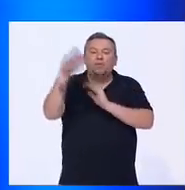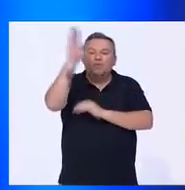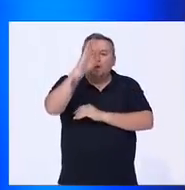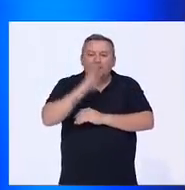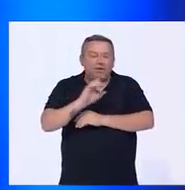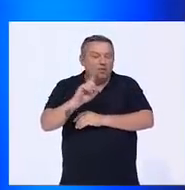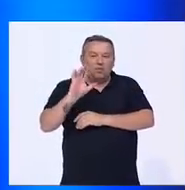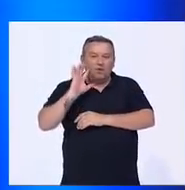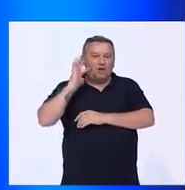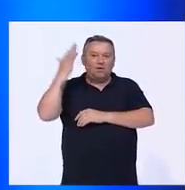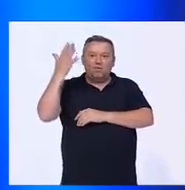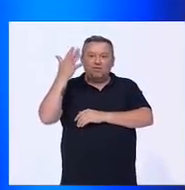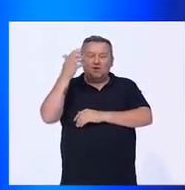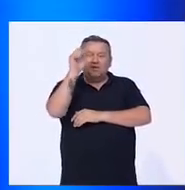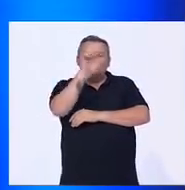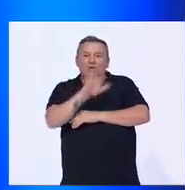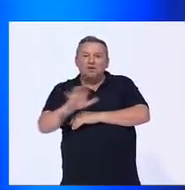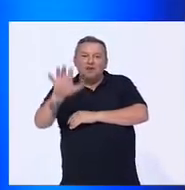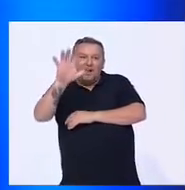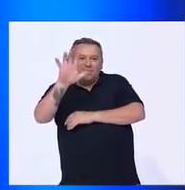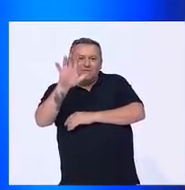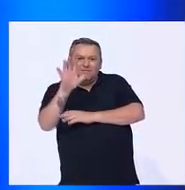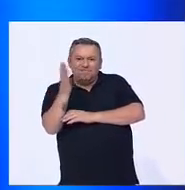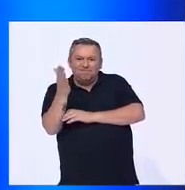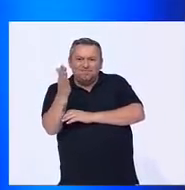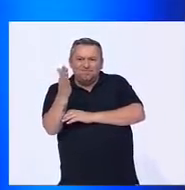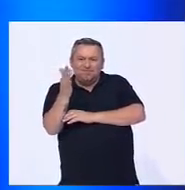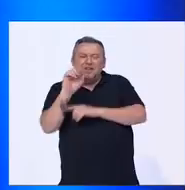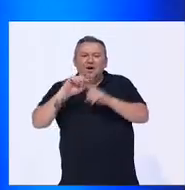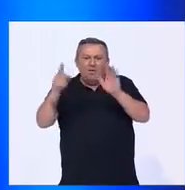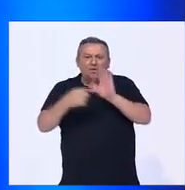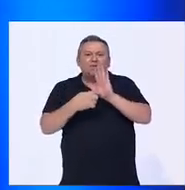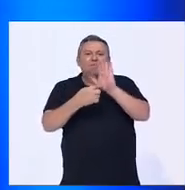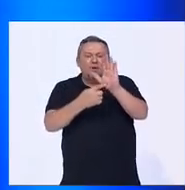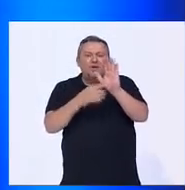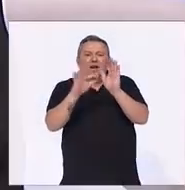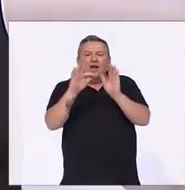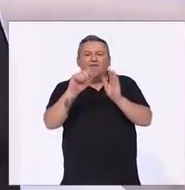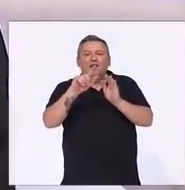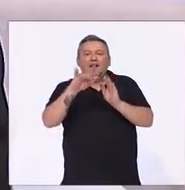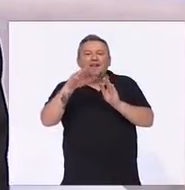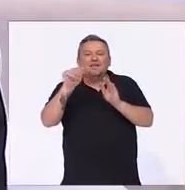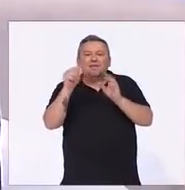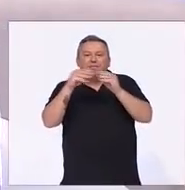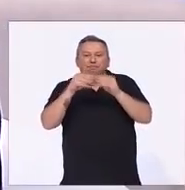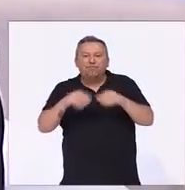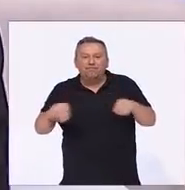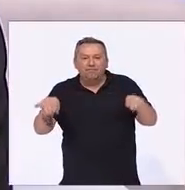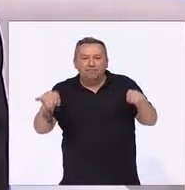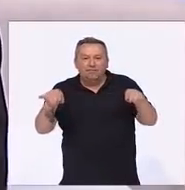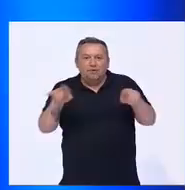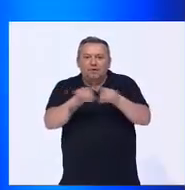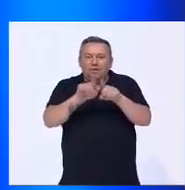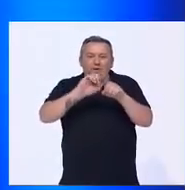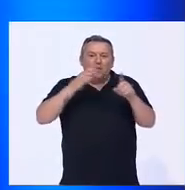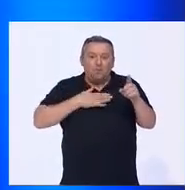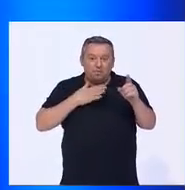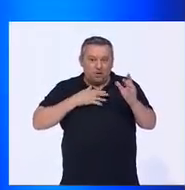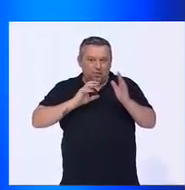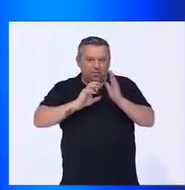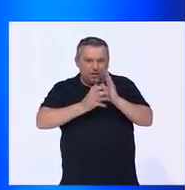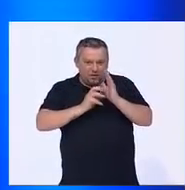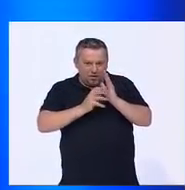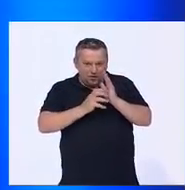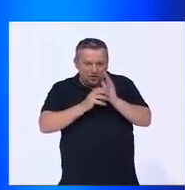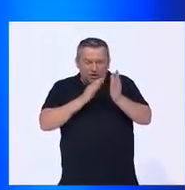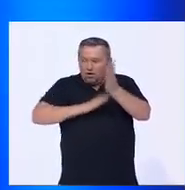que acontece no seu estado. E isso é realmente a revelação de uma falência. A senhora está vendo isso com o seu próprio partido do lá meu no Rio partido, Grande do Sul. Do meu partido,